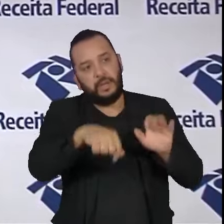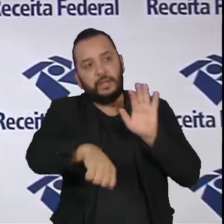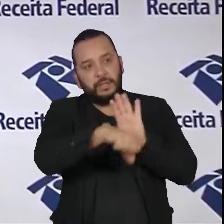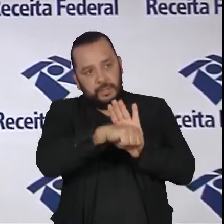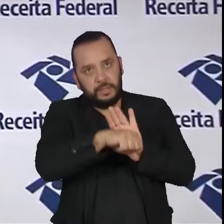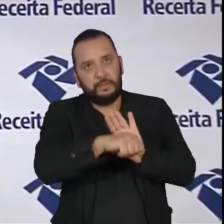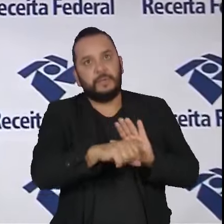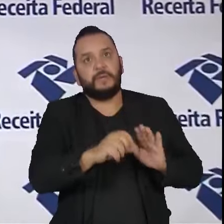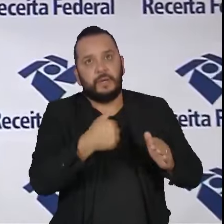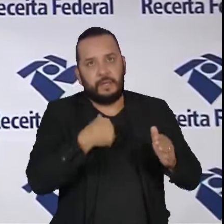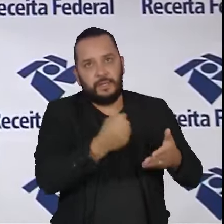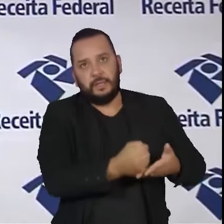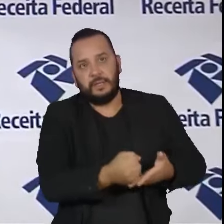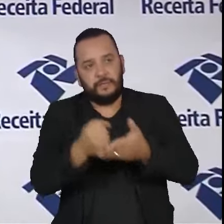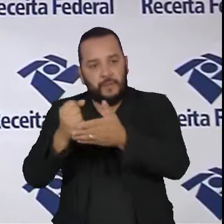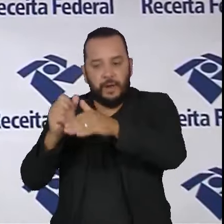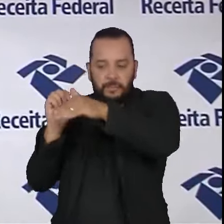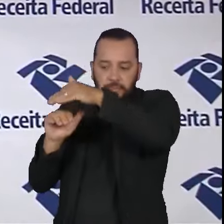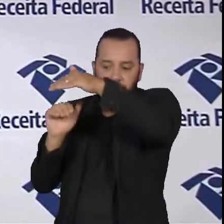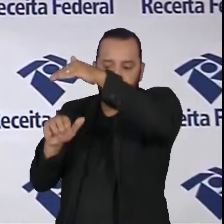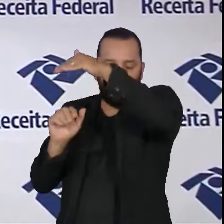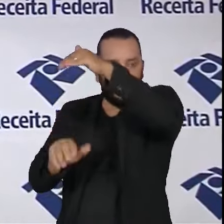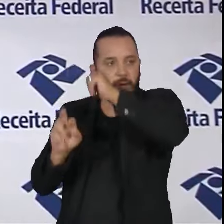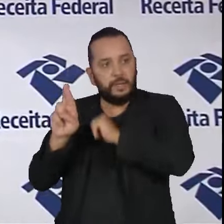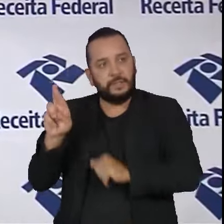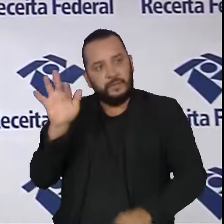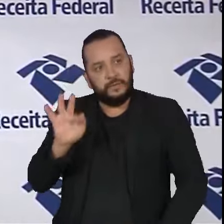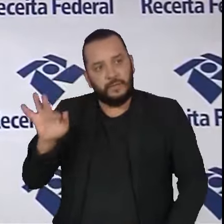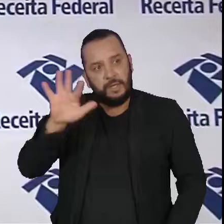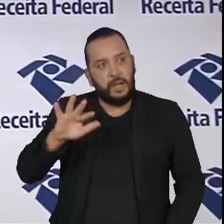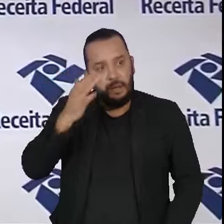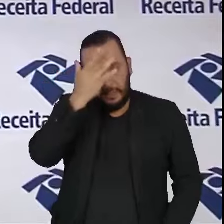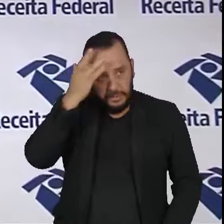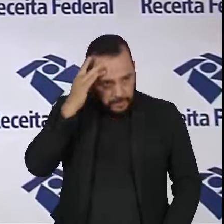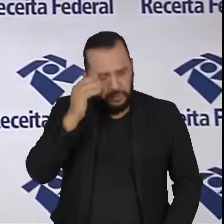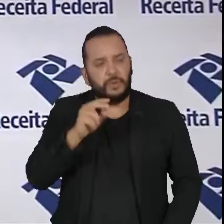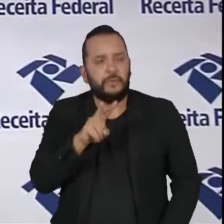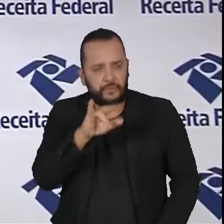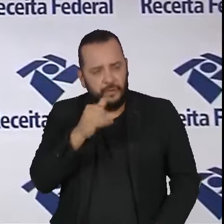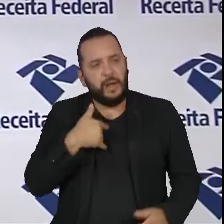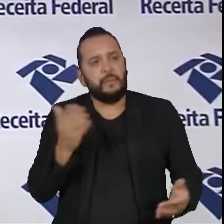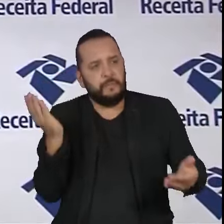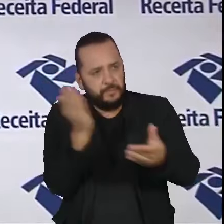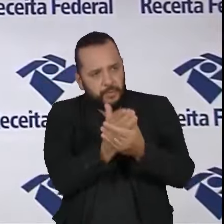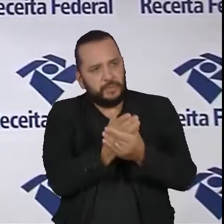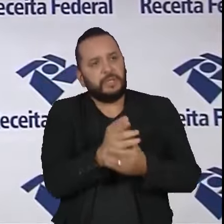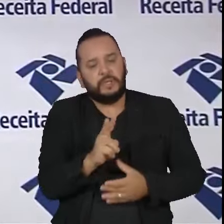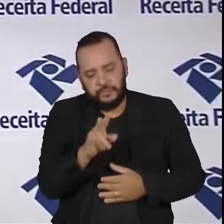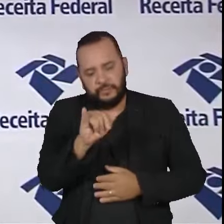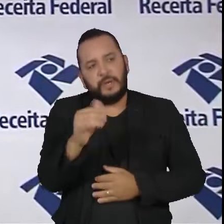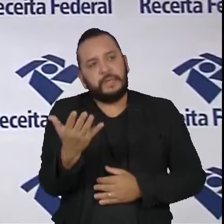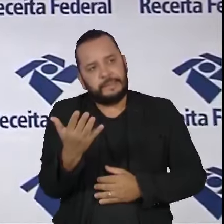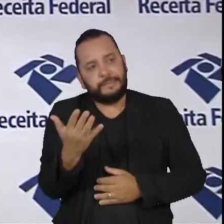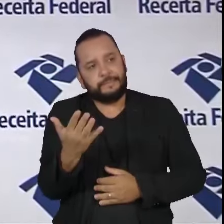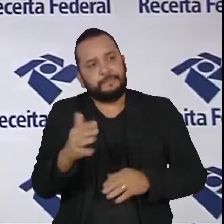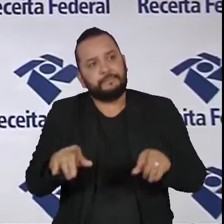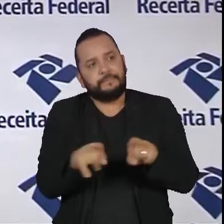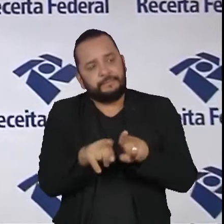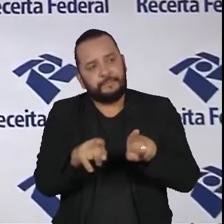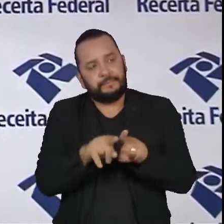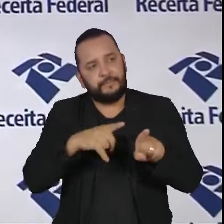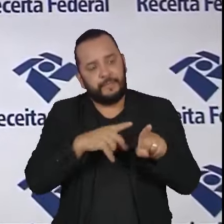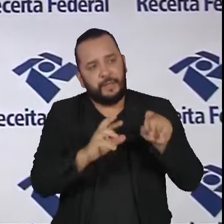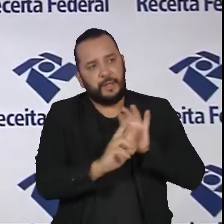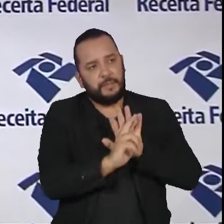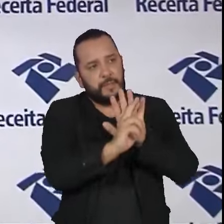mercadoria vai ser removida pro depósito da Receita Federal e as pessoas vão responder administrativamente né sendo concluído né também tem uma representação